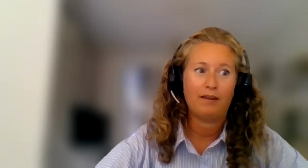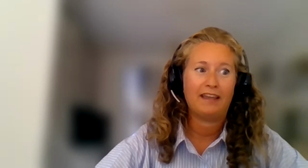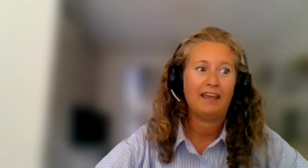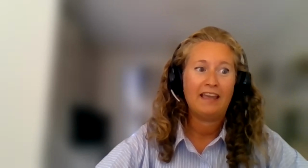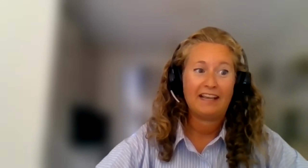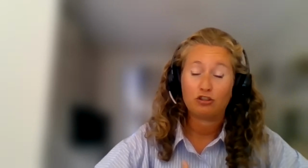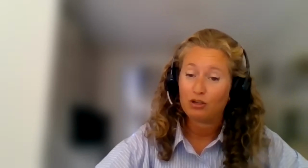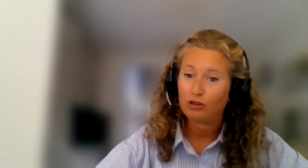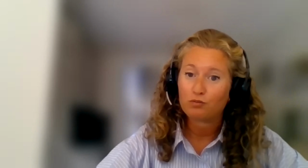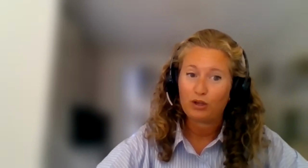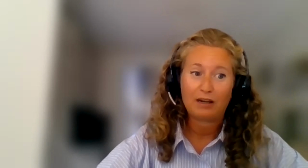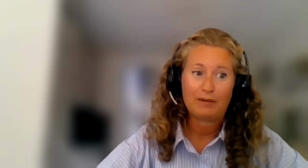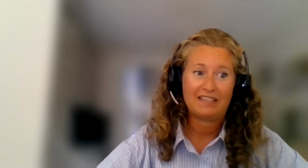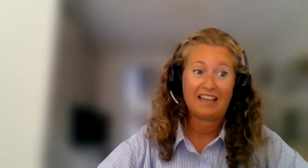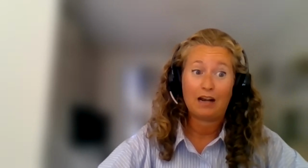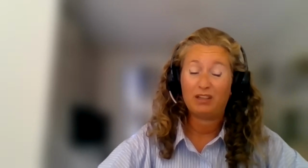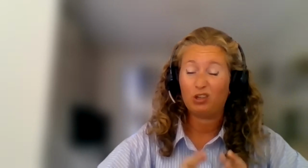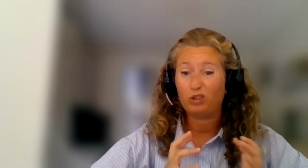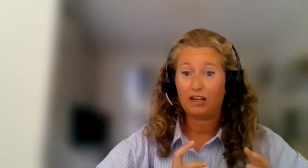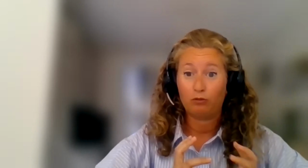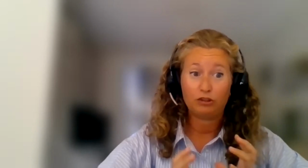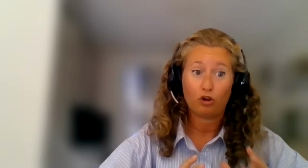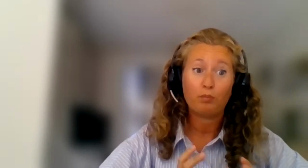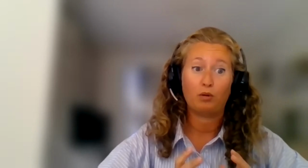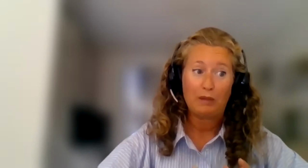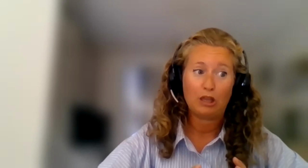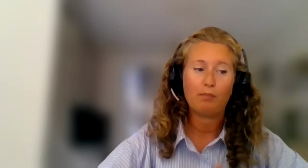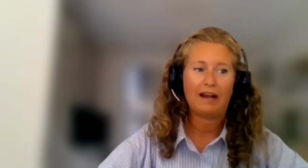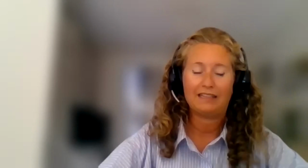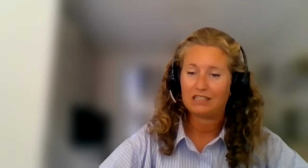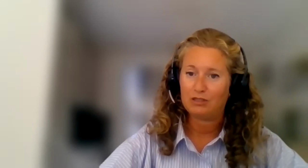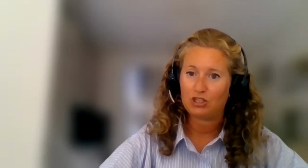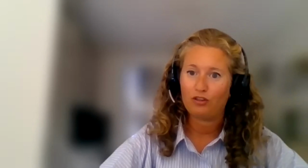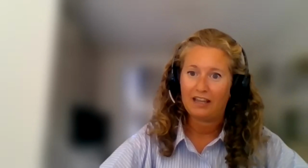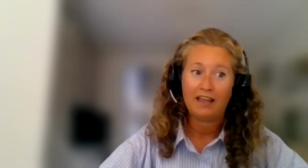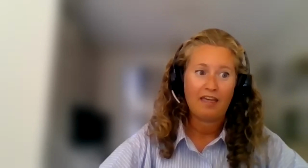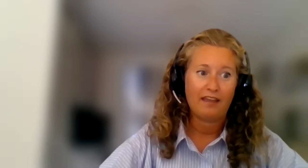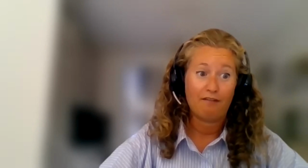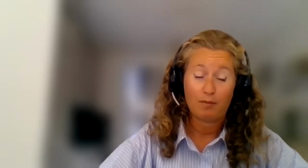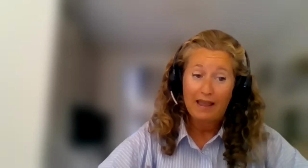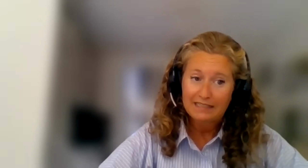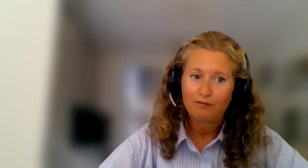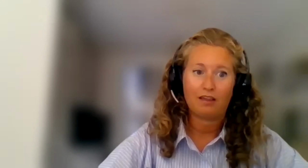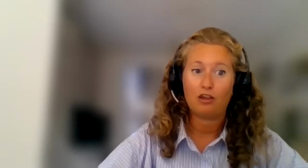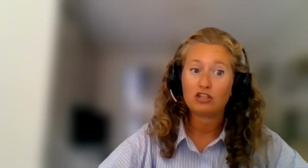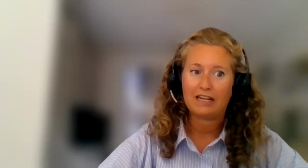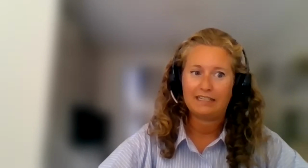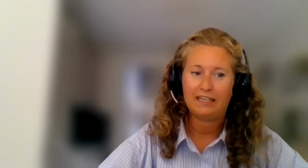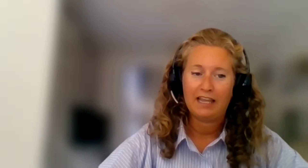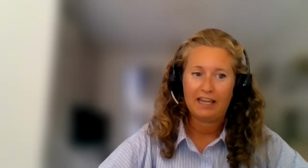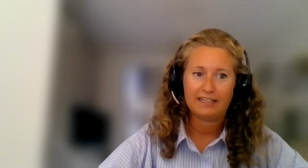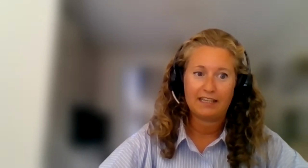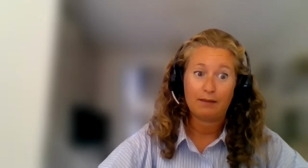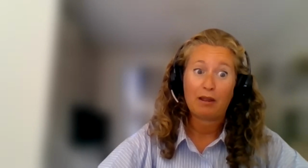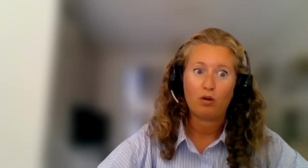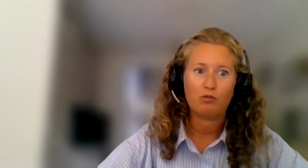e outros temas, e a Covid-19 também, que esse é um momento propício para a